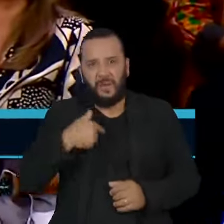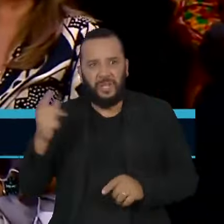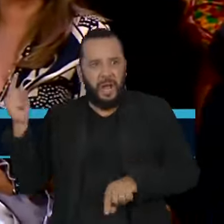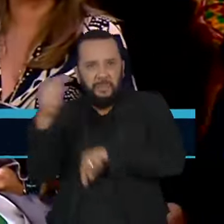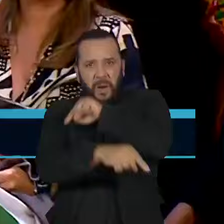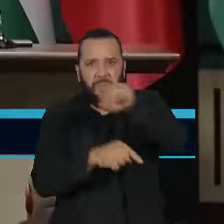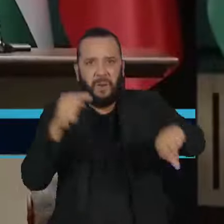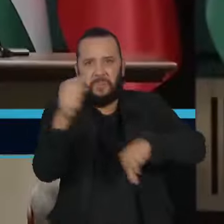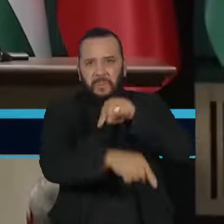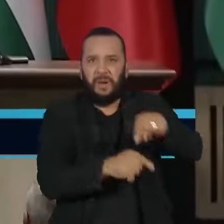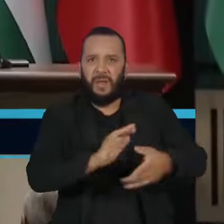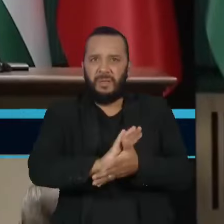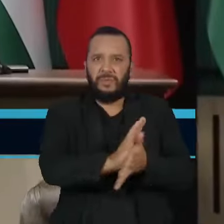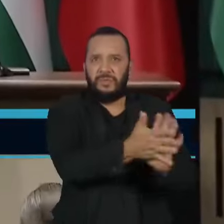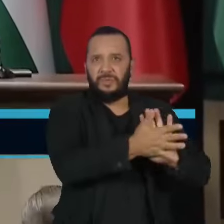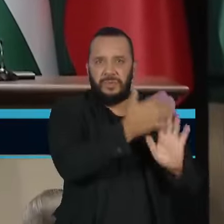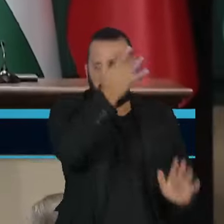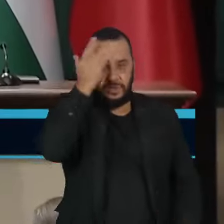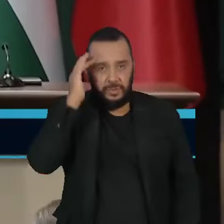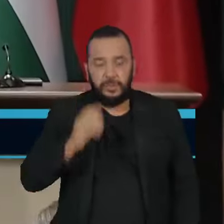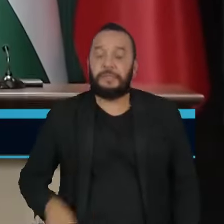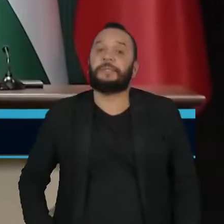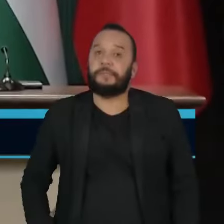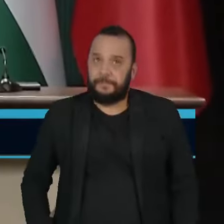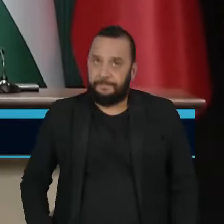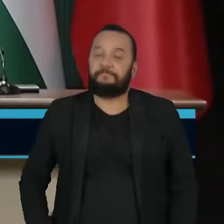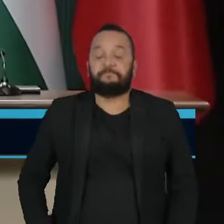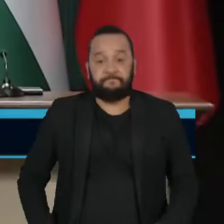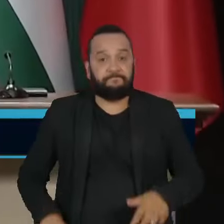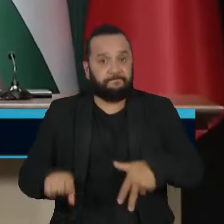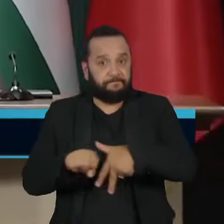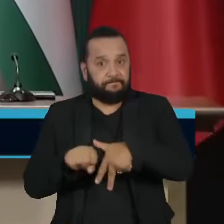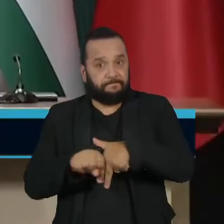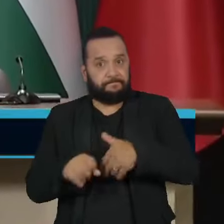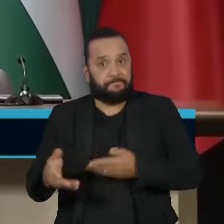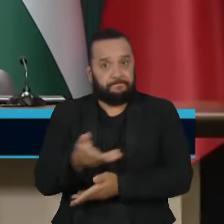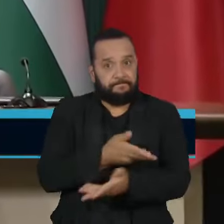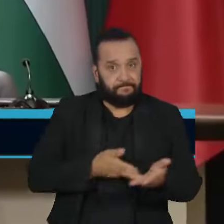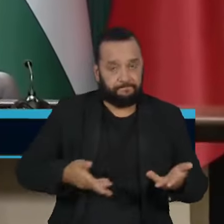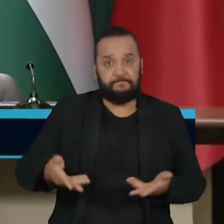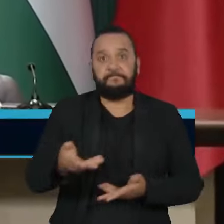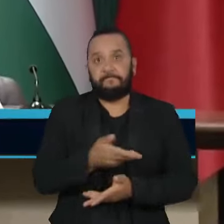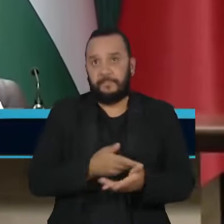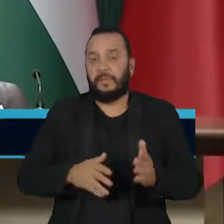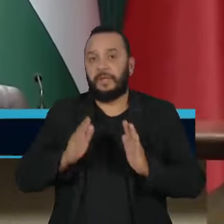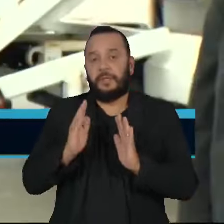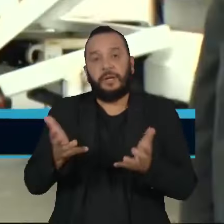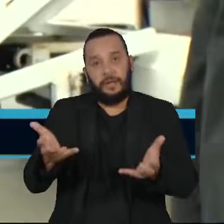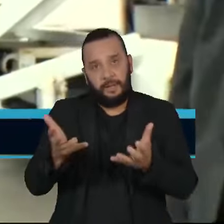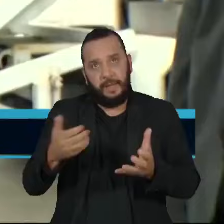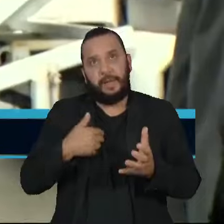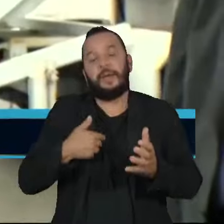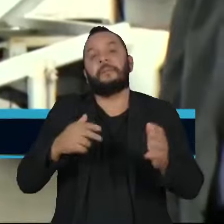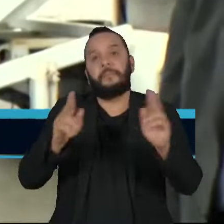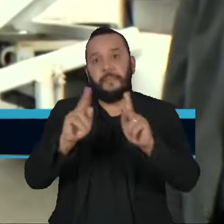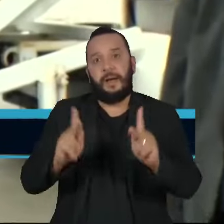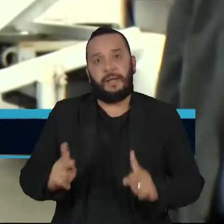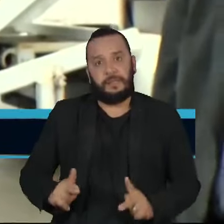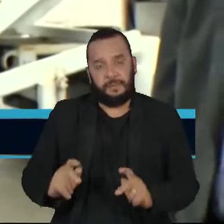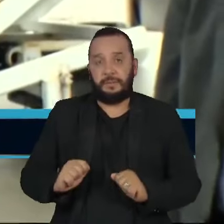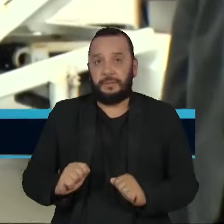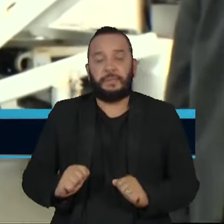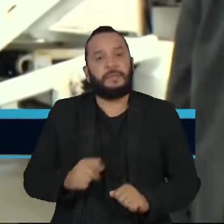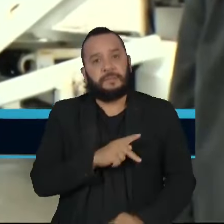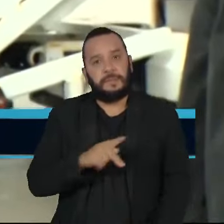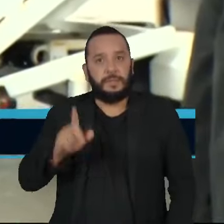aquelas pessoas. Nos bastidores, a diplomacia internacional se movimenta em torno de um cessar-fogo. O presidente dos Estados